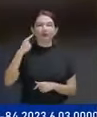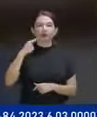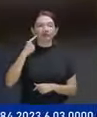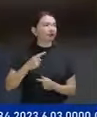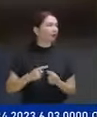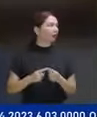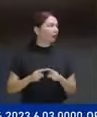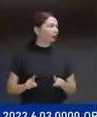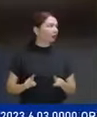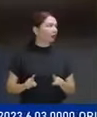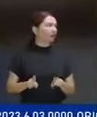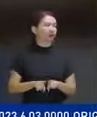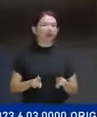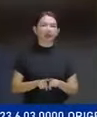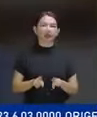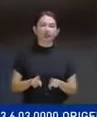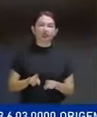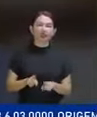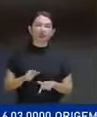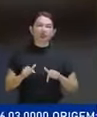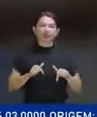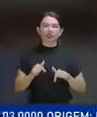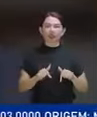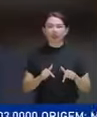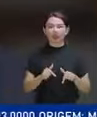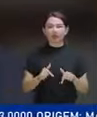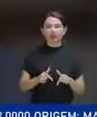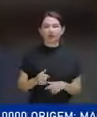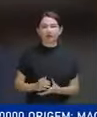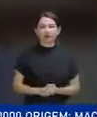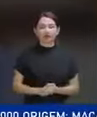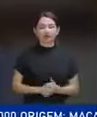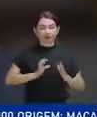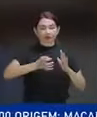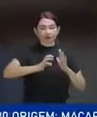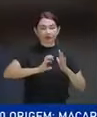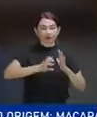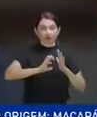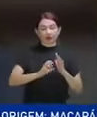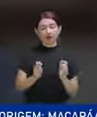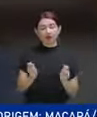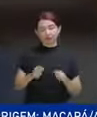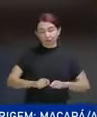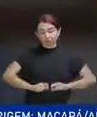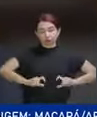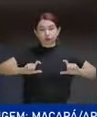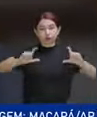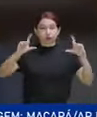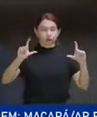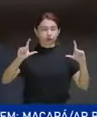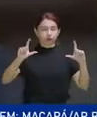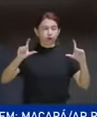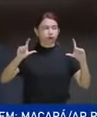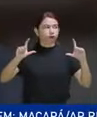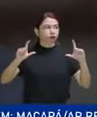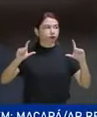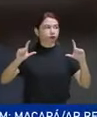mas sim o fato de que, embora os valores dispendidos pela agremiação tenham sido vultosos,